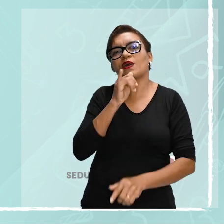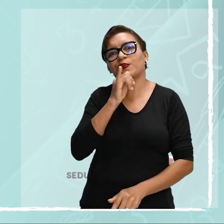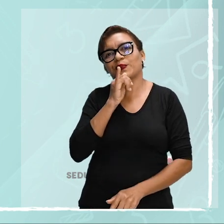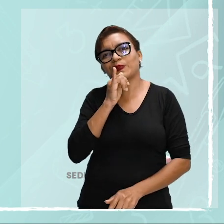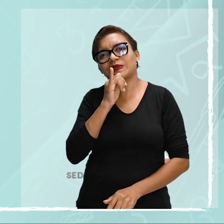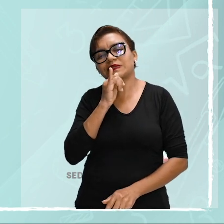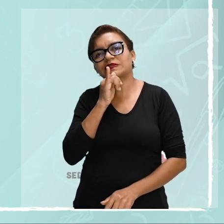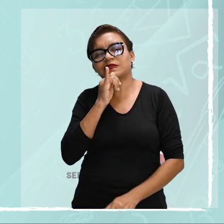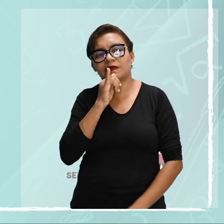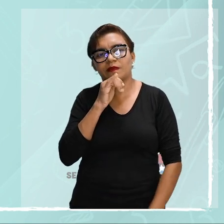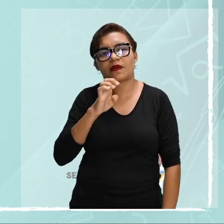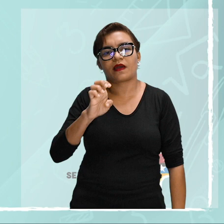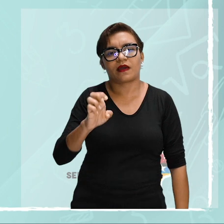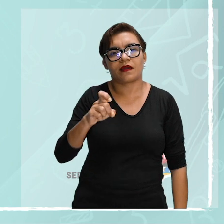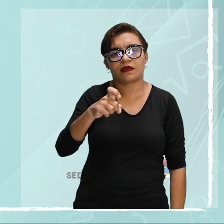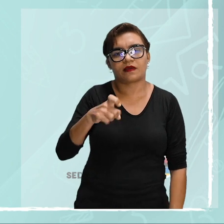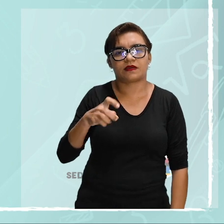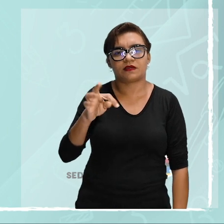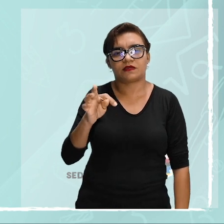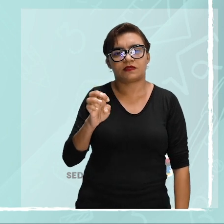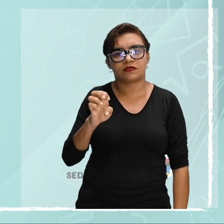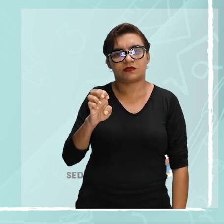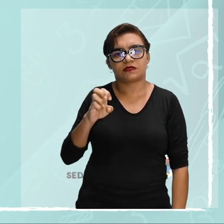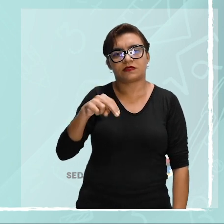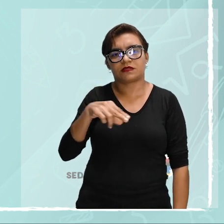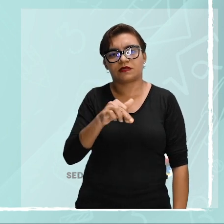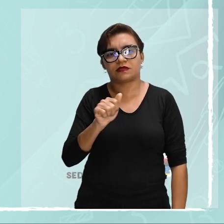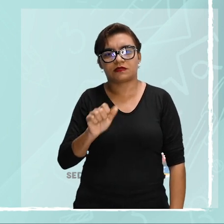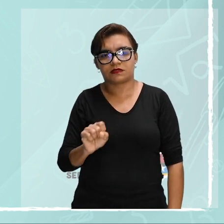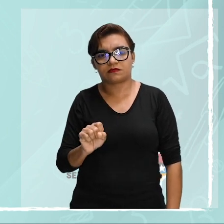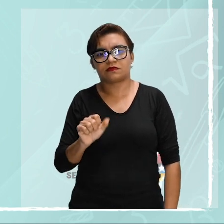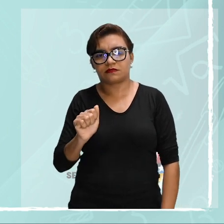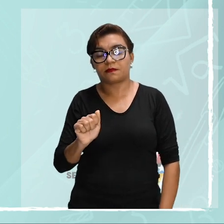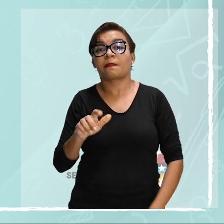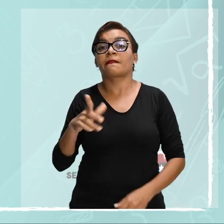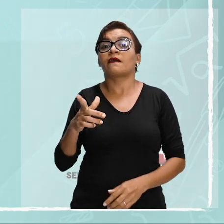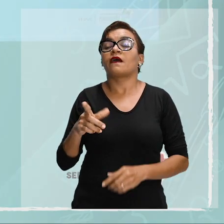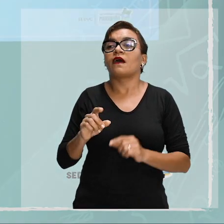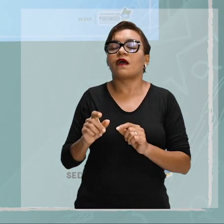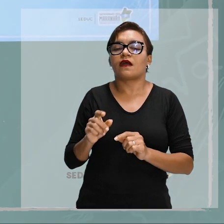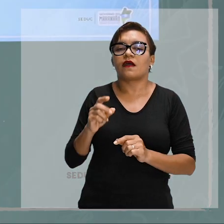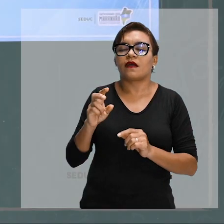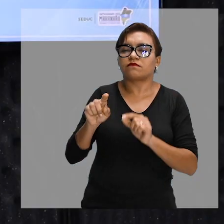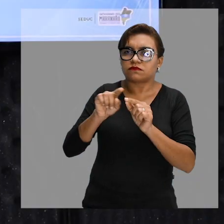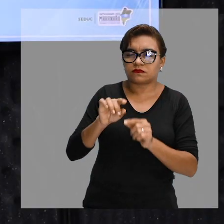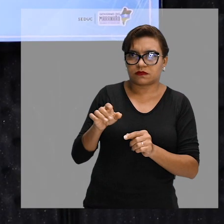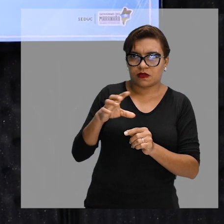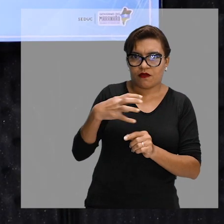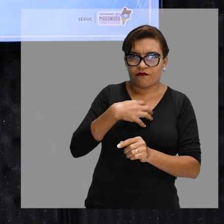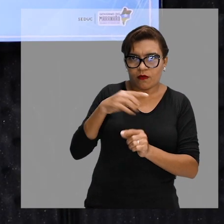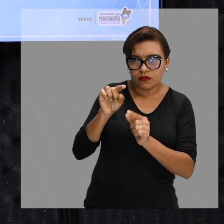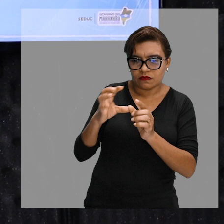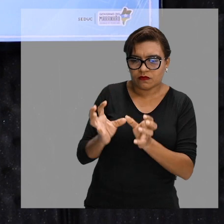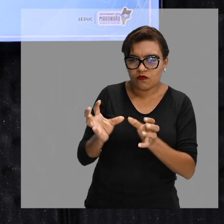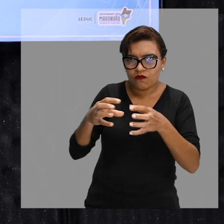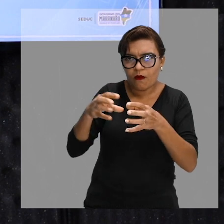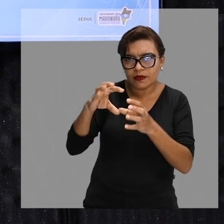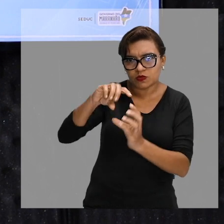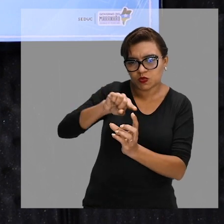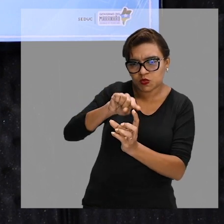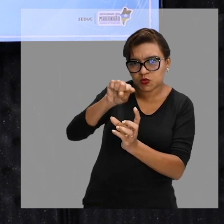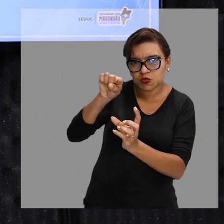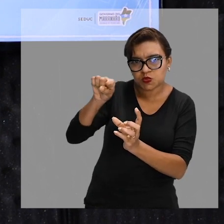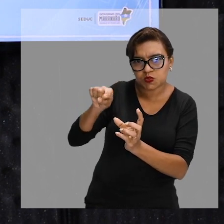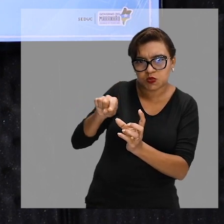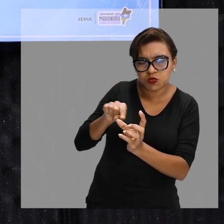luz extensa. A gente consegue ver o formato. Só que tem um detalhe. A fonte de luz extensa e pontiforme,